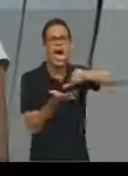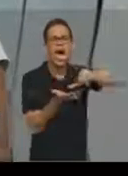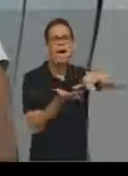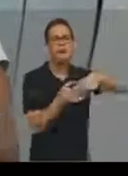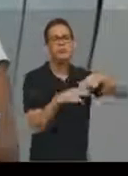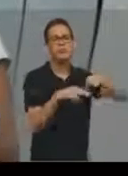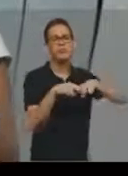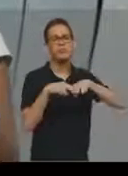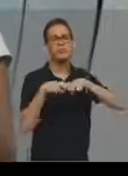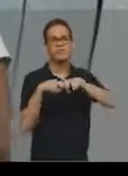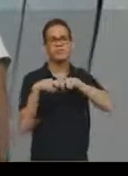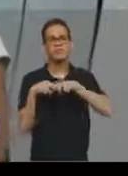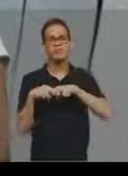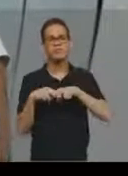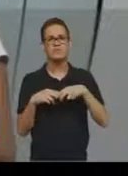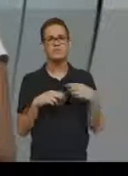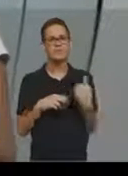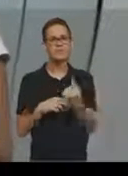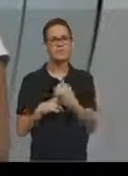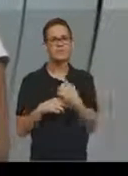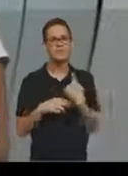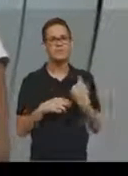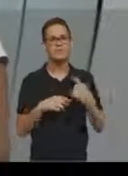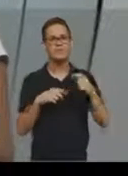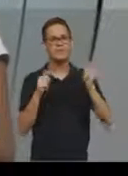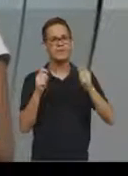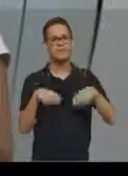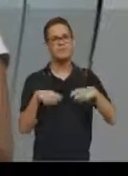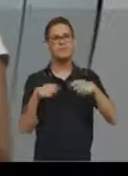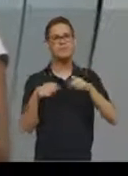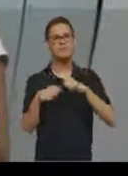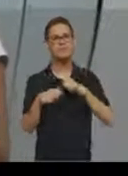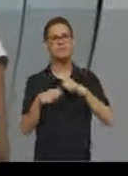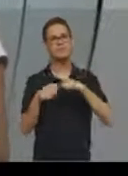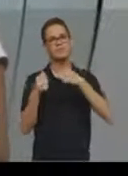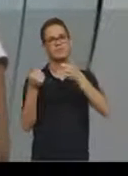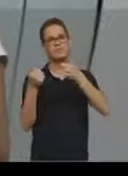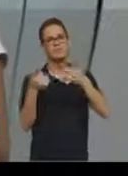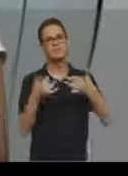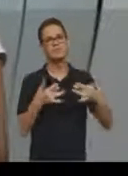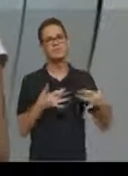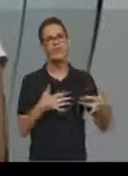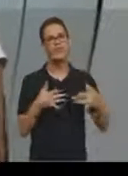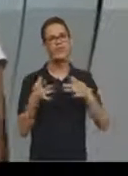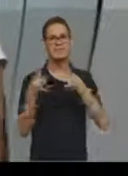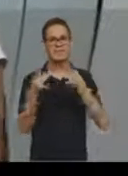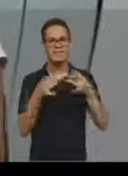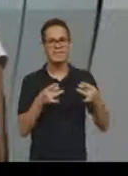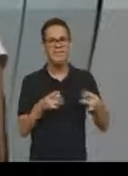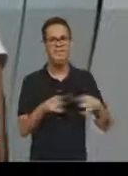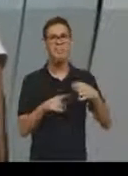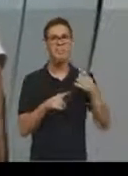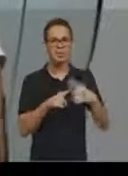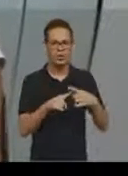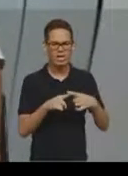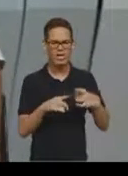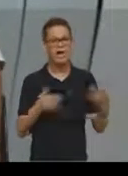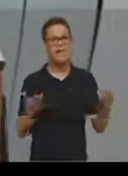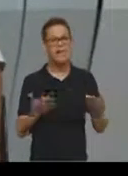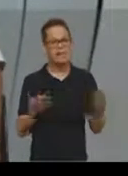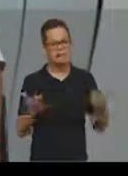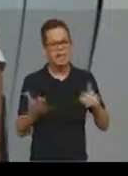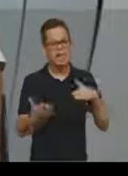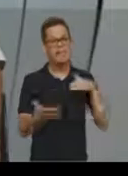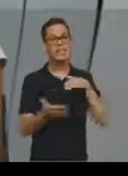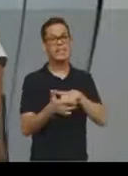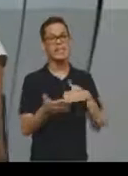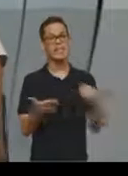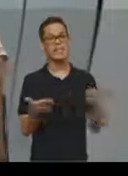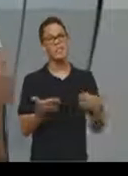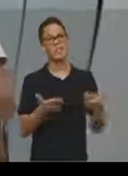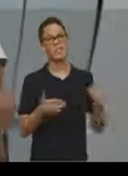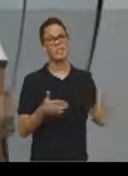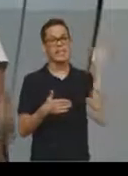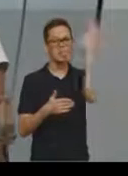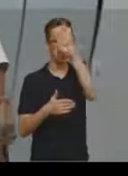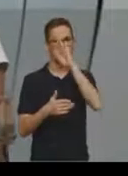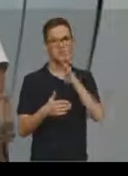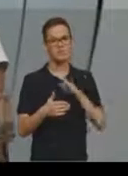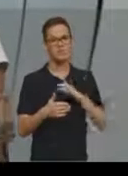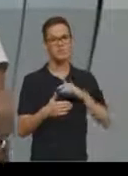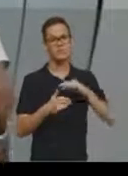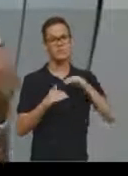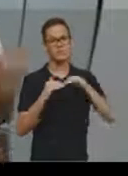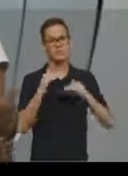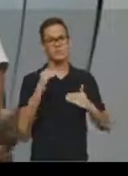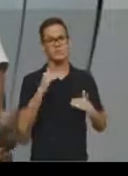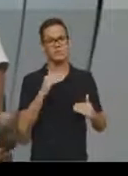nós conseguimos explicar, né, porque ainda somos um país com tanta desigualdade social. É preciso